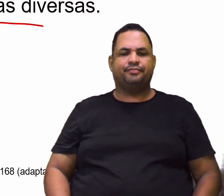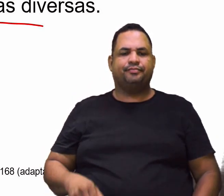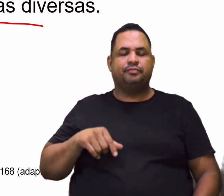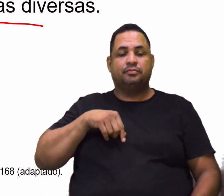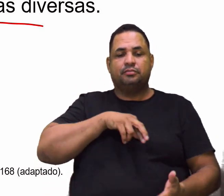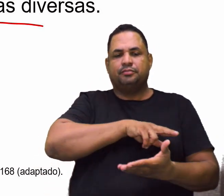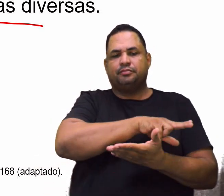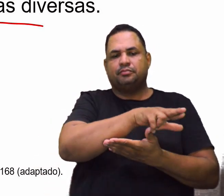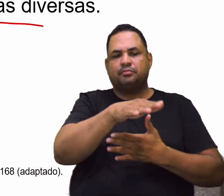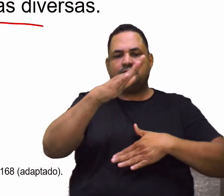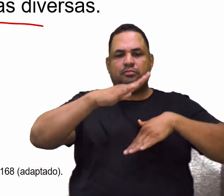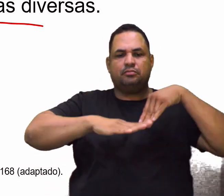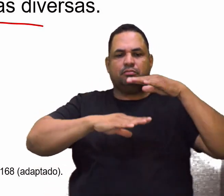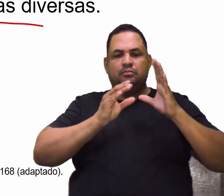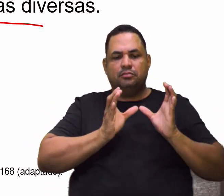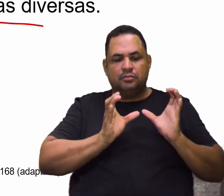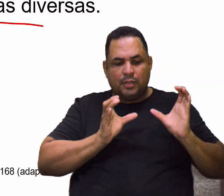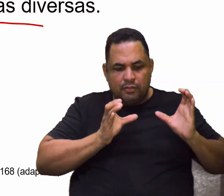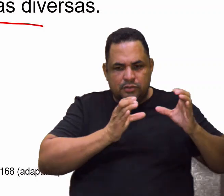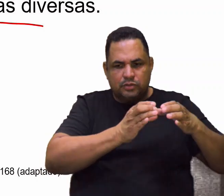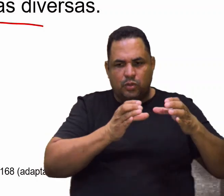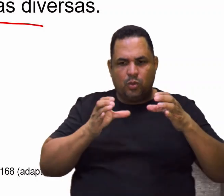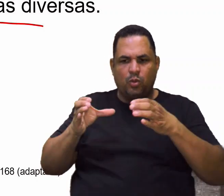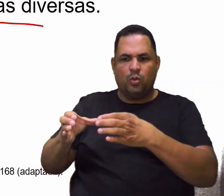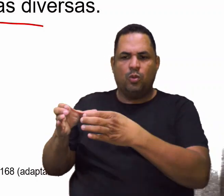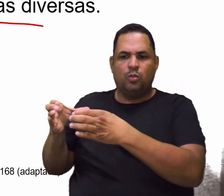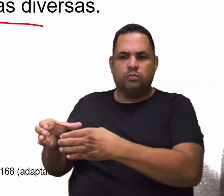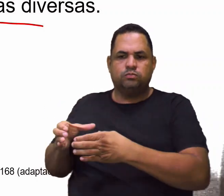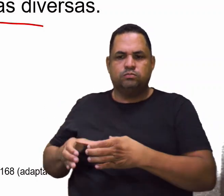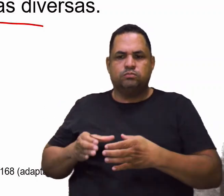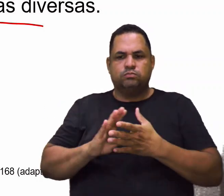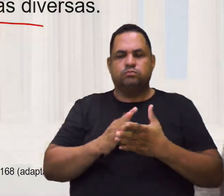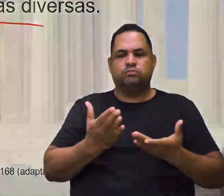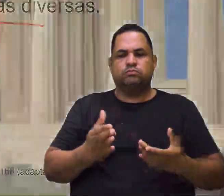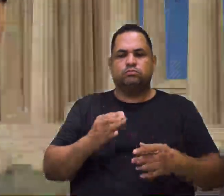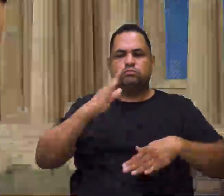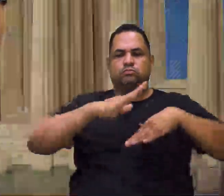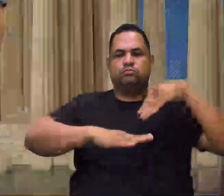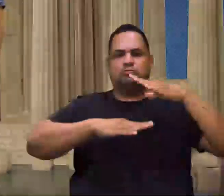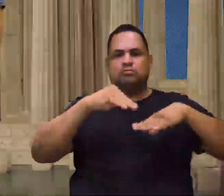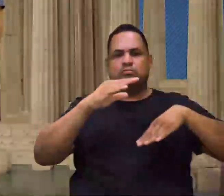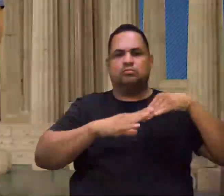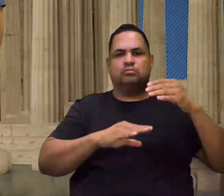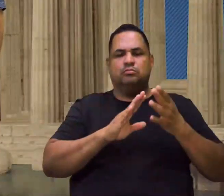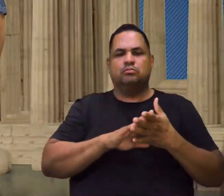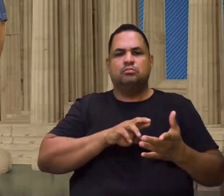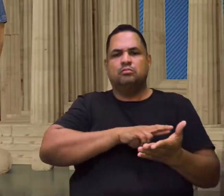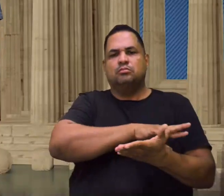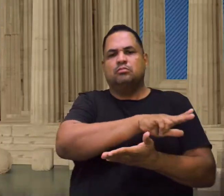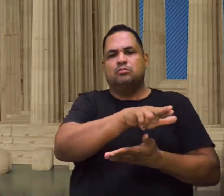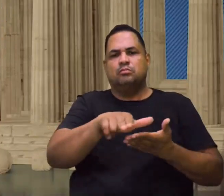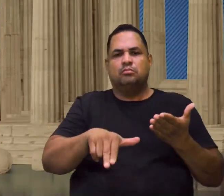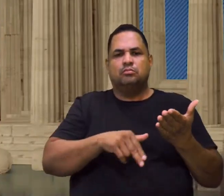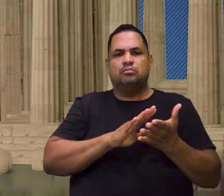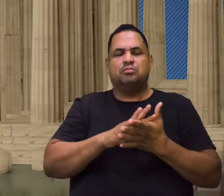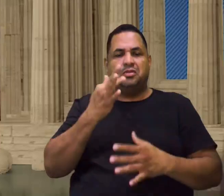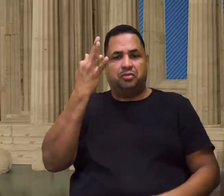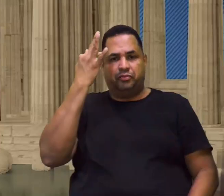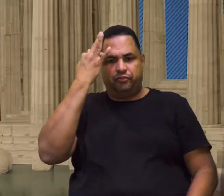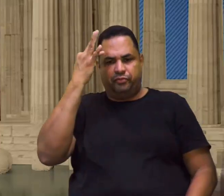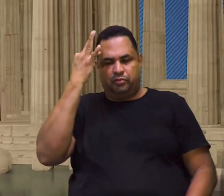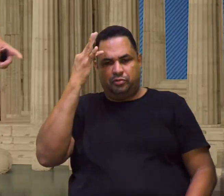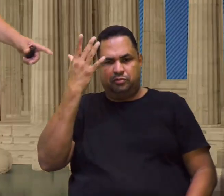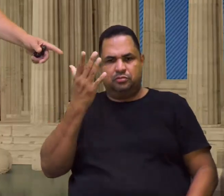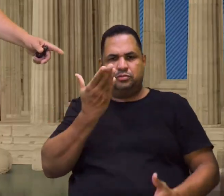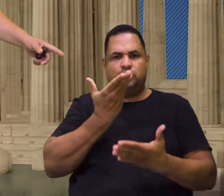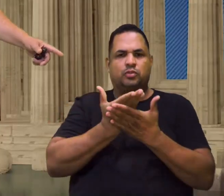profissionais que vão se juntar. Veja bem, vem aqui. São vários profissionais, inclusive o filósofo, né?